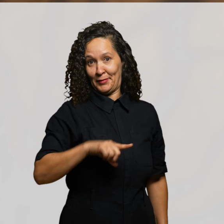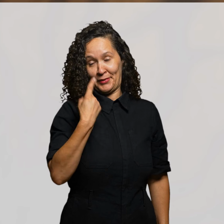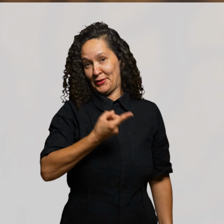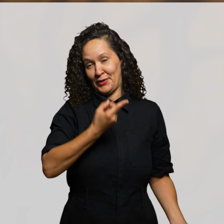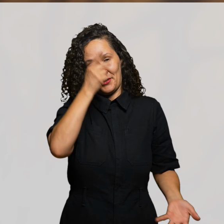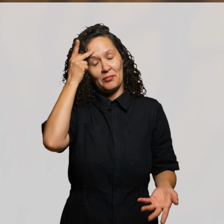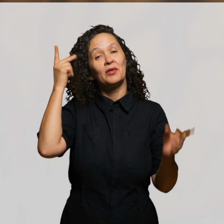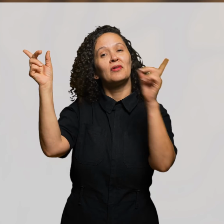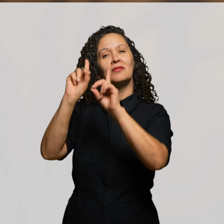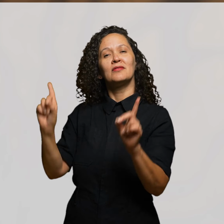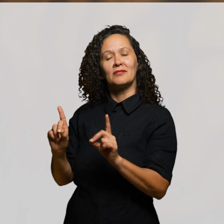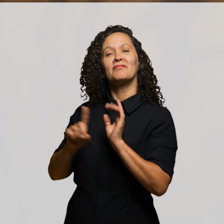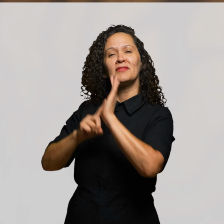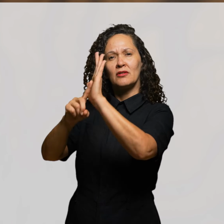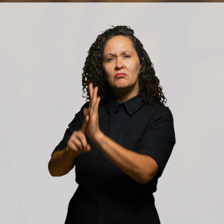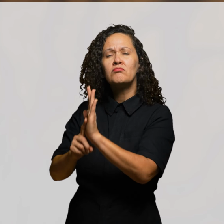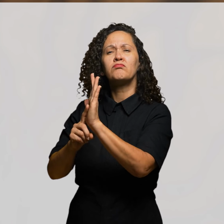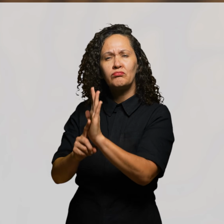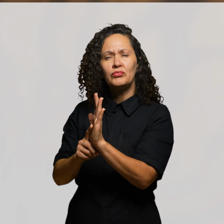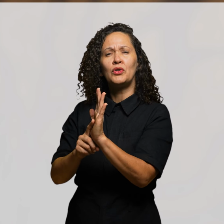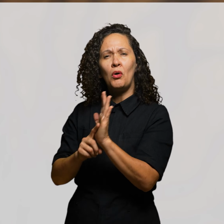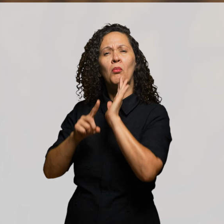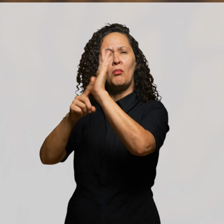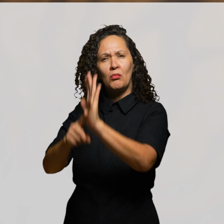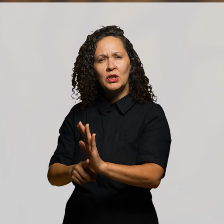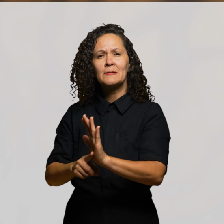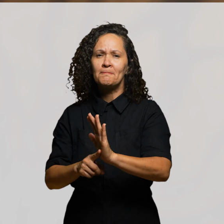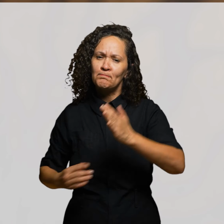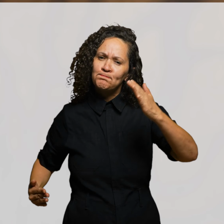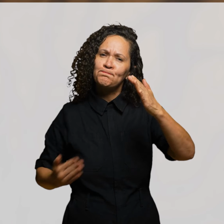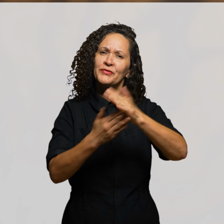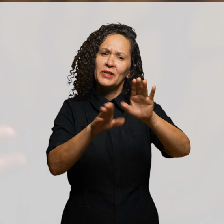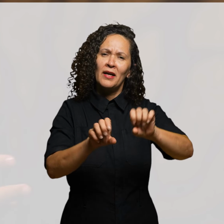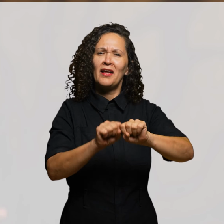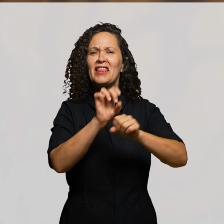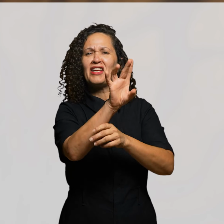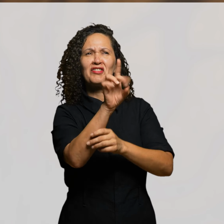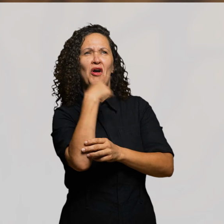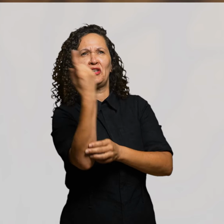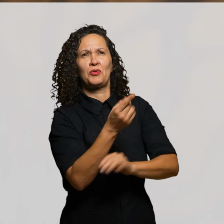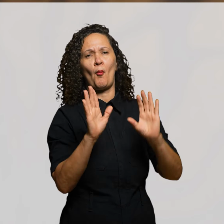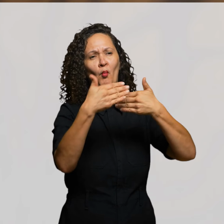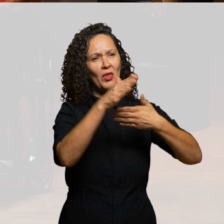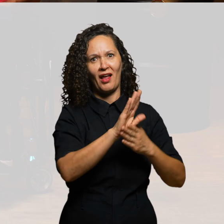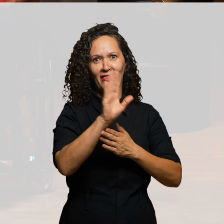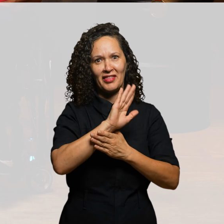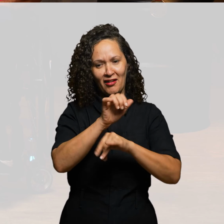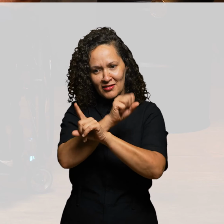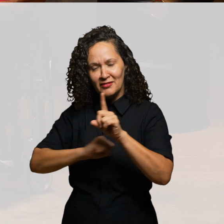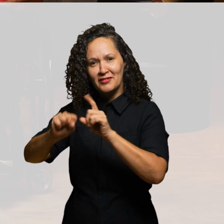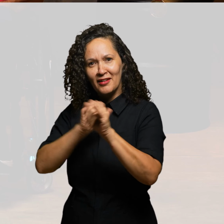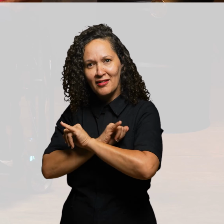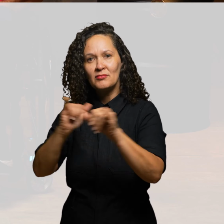pessoas com deficiência que estão trazendo, estão furando a bolha do humor, por exemplo, que estão furando a bolha Avit, como a gente falou, né, que mudou a